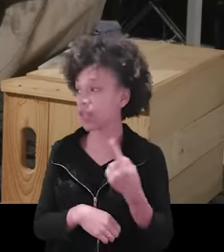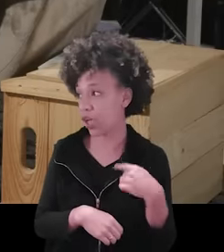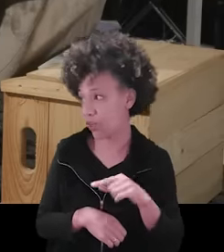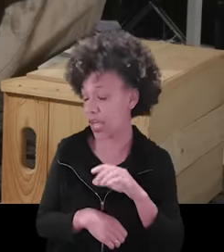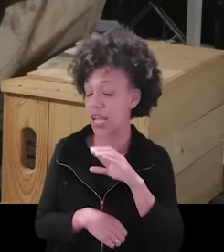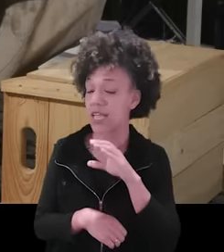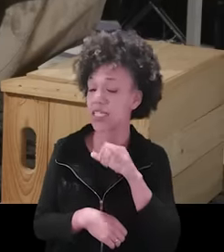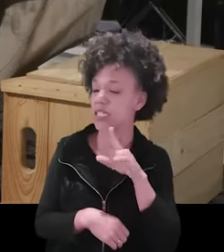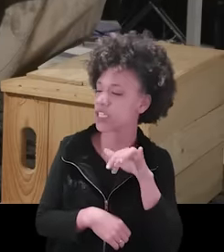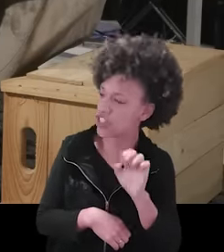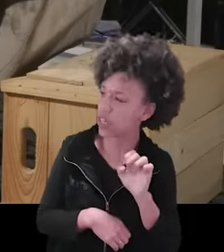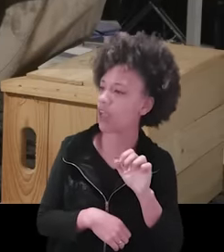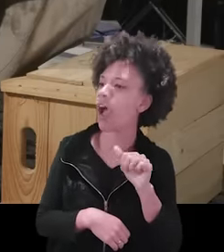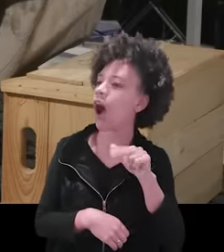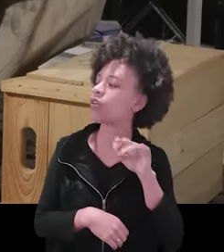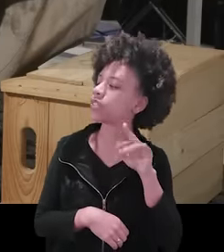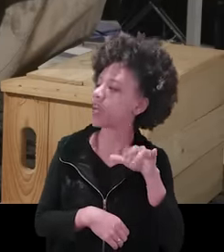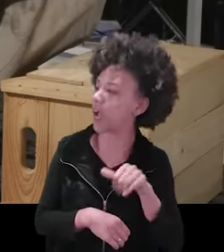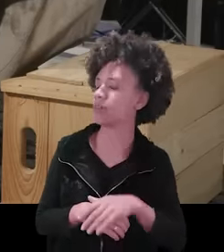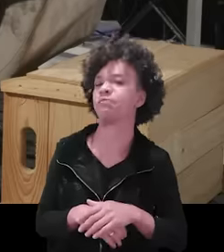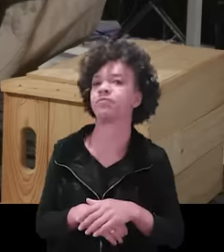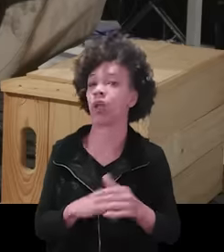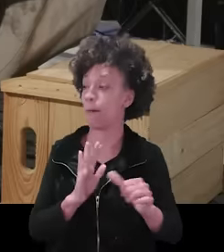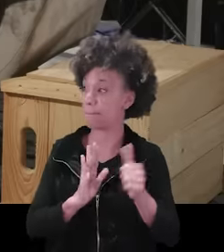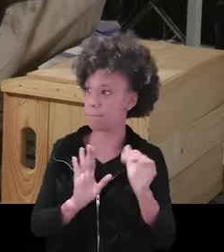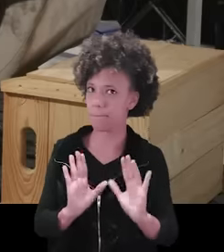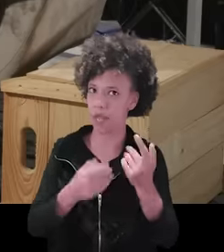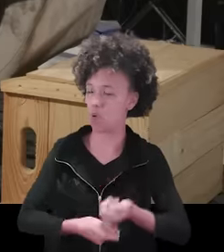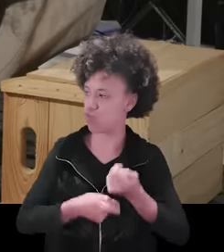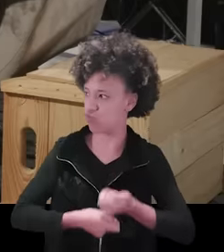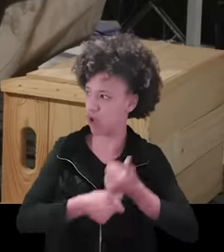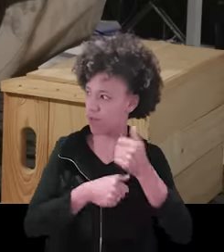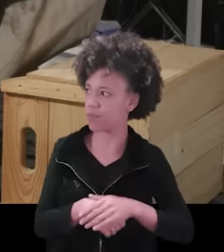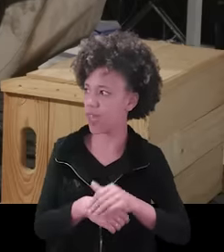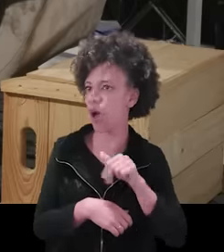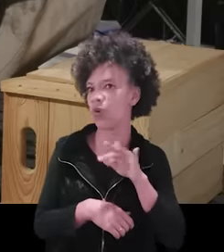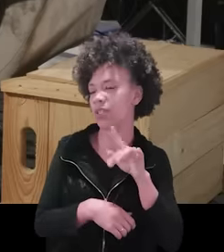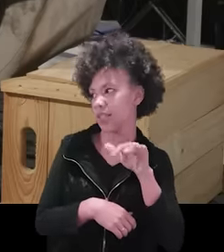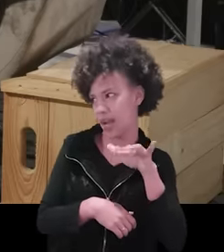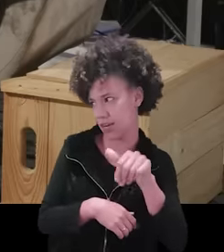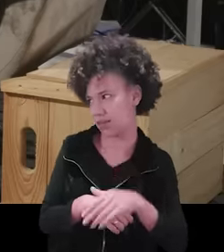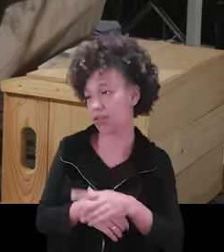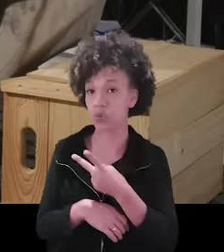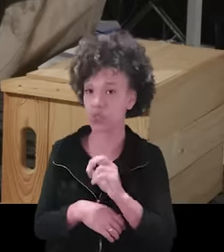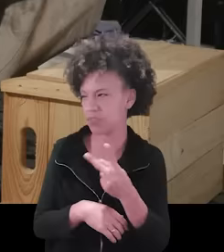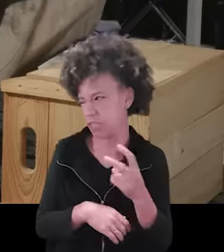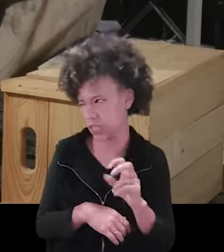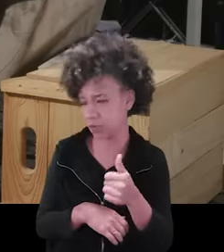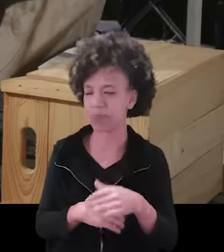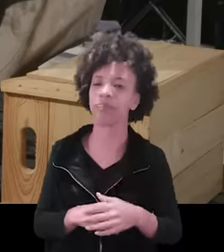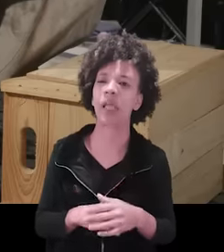eu tava eu fui para Sydney na Austrália é o 1º Réveillon do mundo né que é Renault planejar Dois Vizinhos até